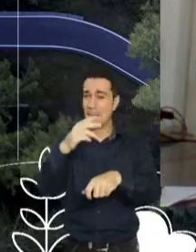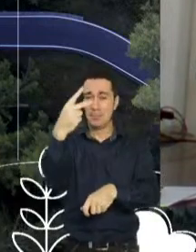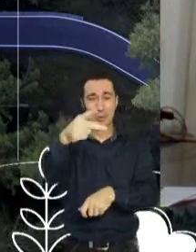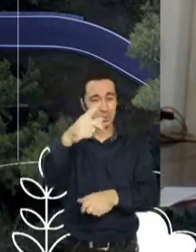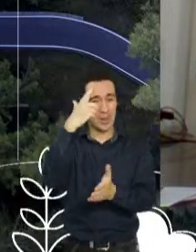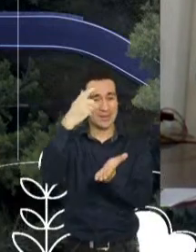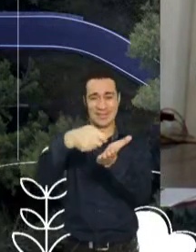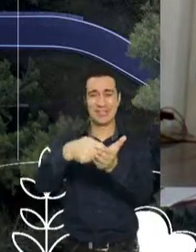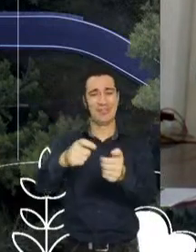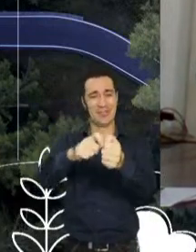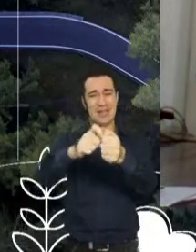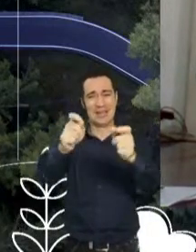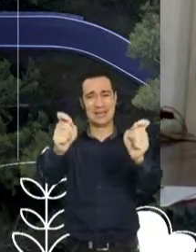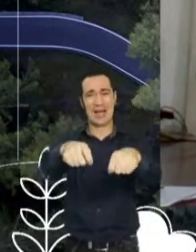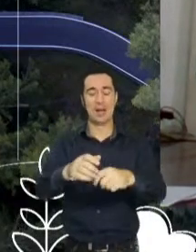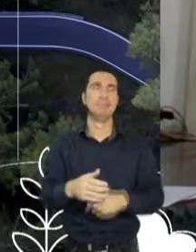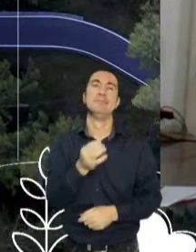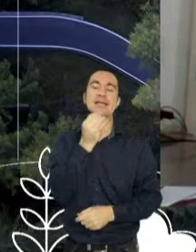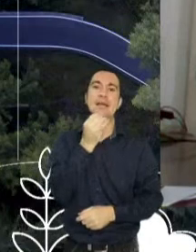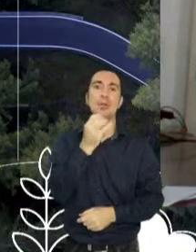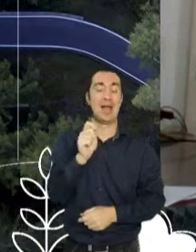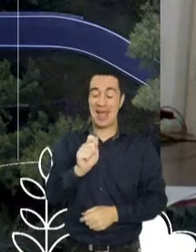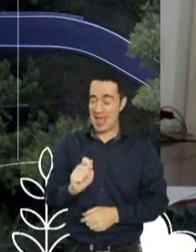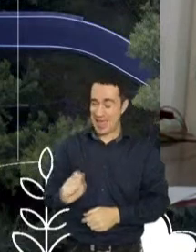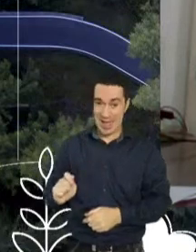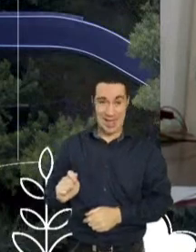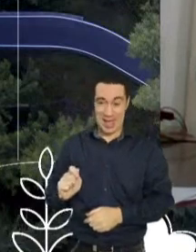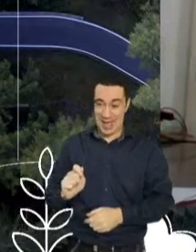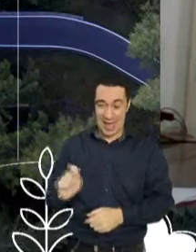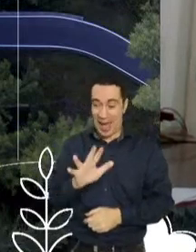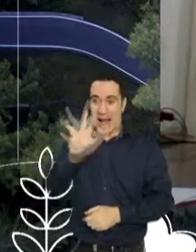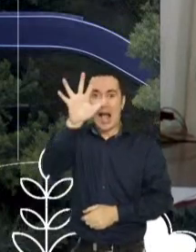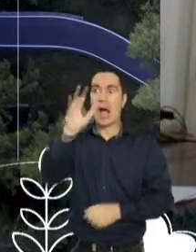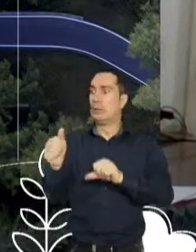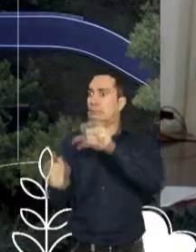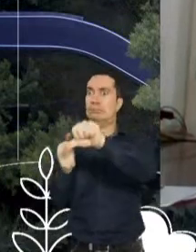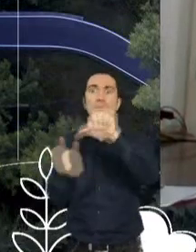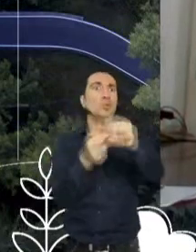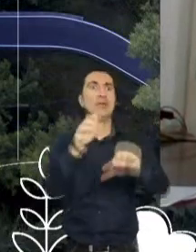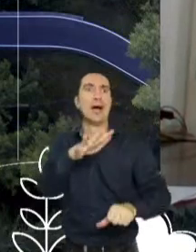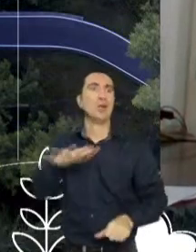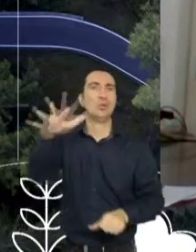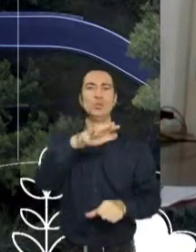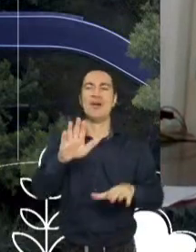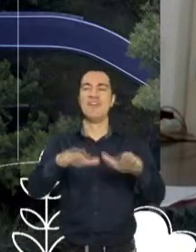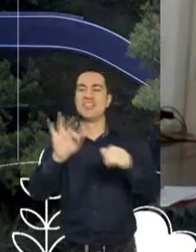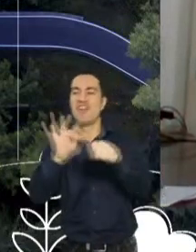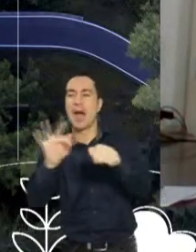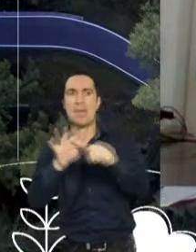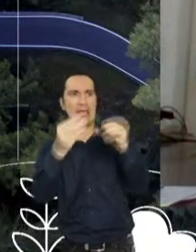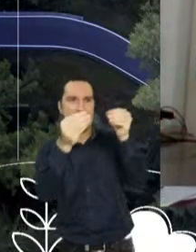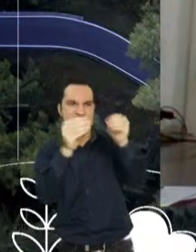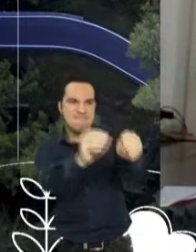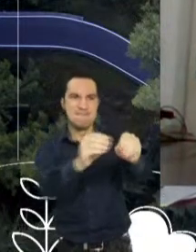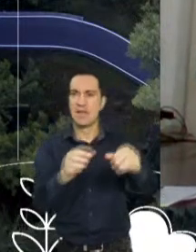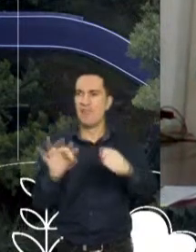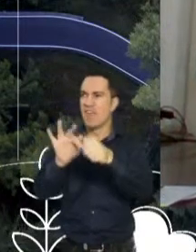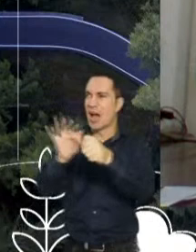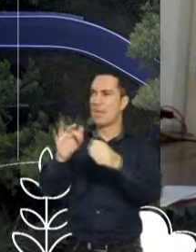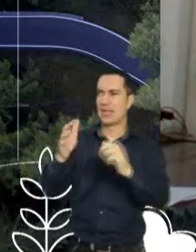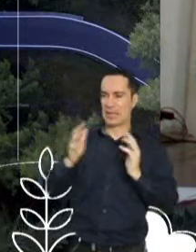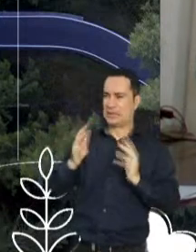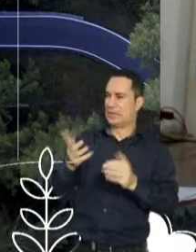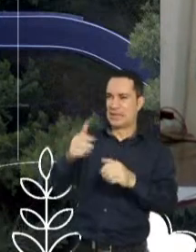benefícios. Bom, custa caro mudar a matriz energética, custa caro colocar uma frota de transporte coletivo de baixa